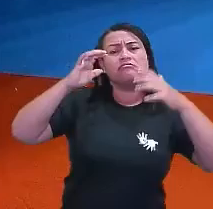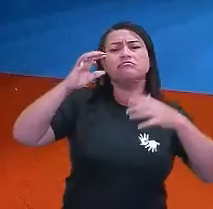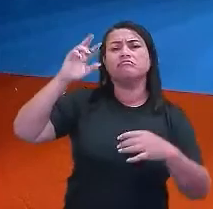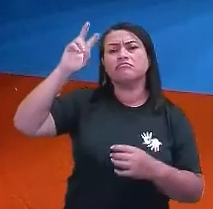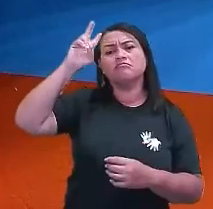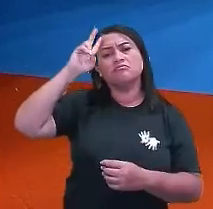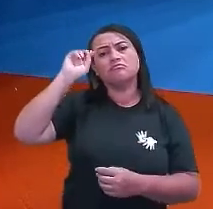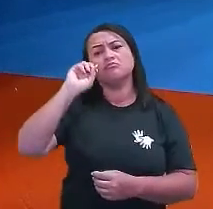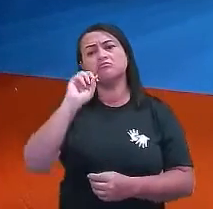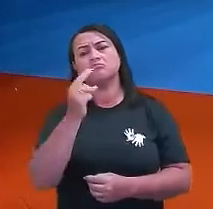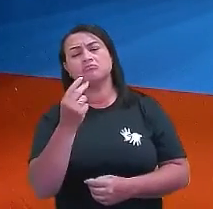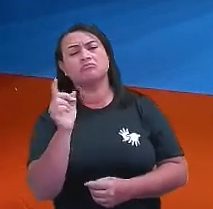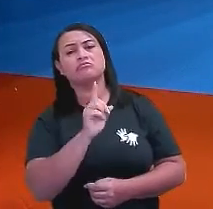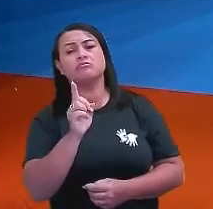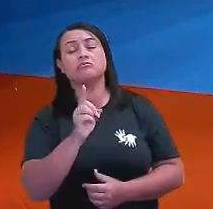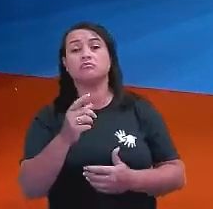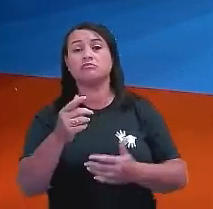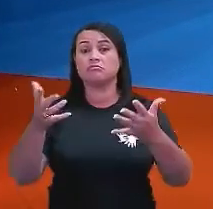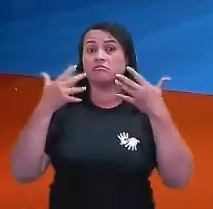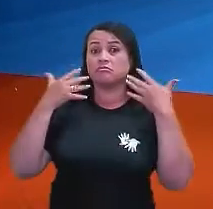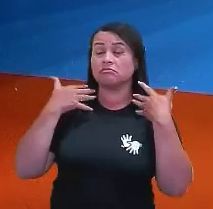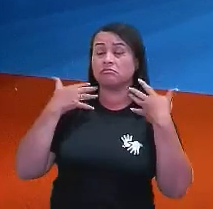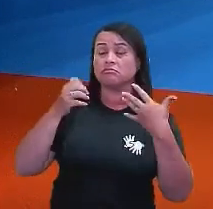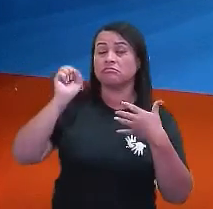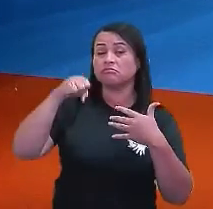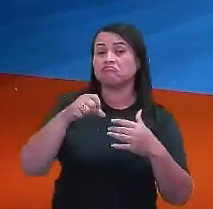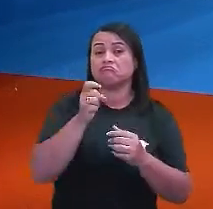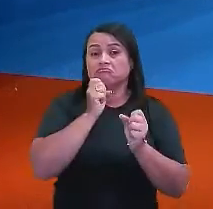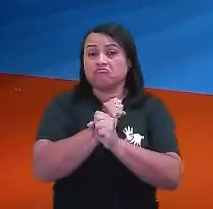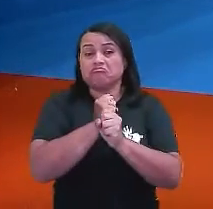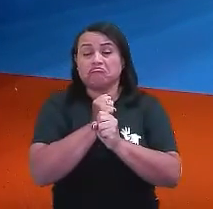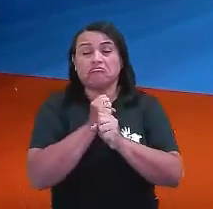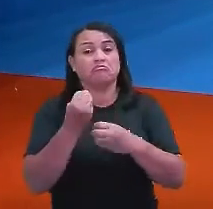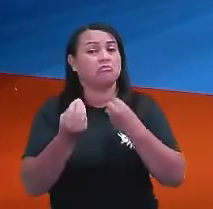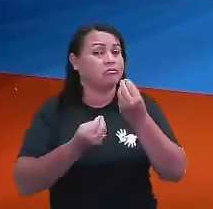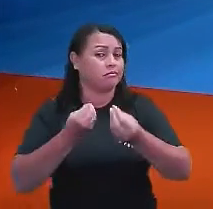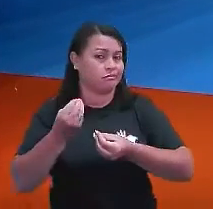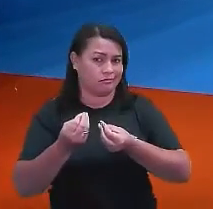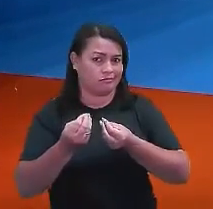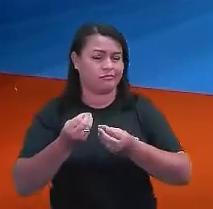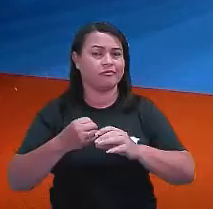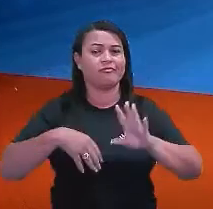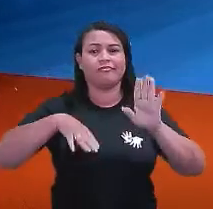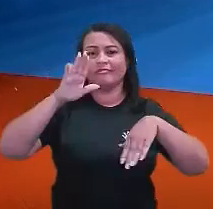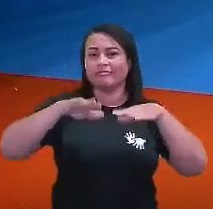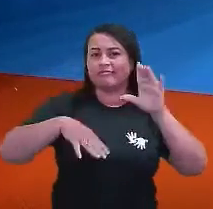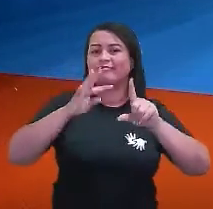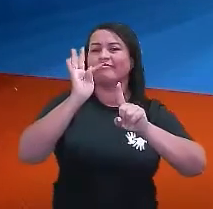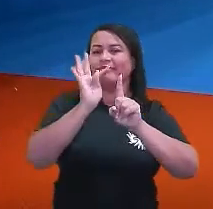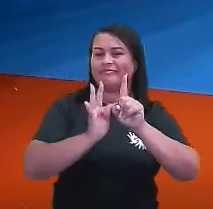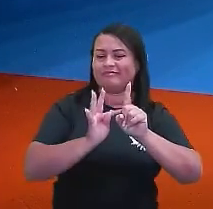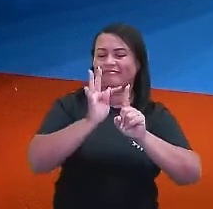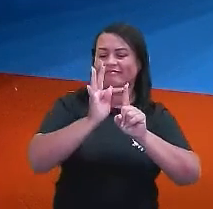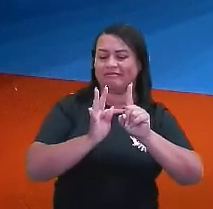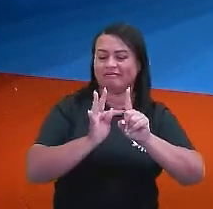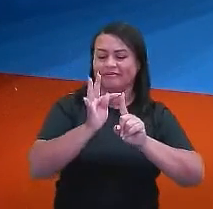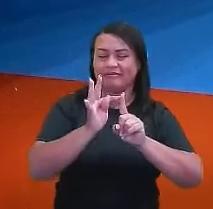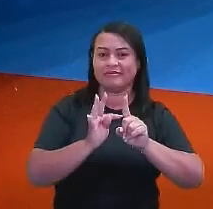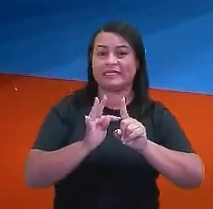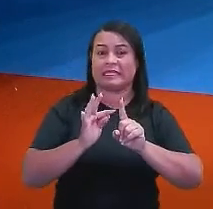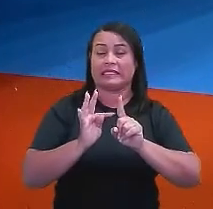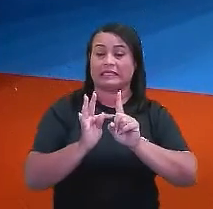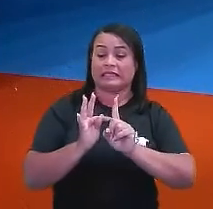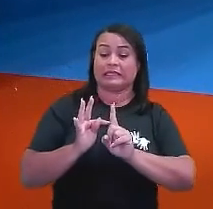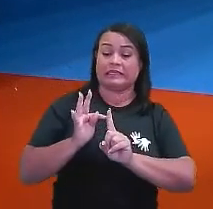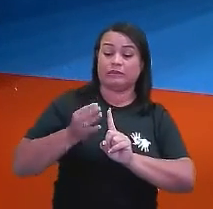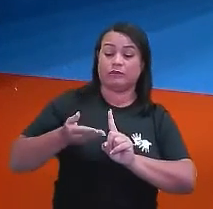vai chover, se vai fazer calor, se vai fazer frio, de acordo com a temperatura, tá? Quanto mais elevada